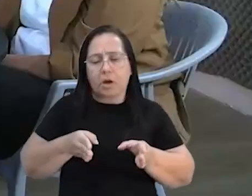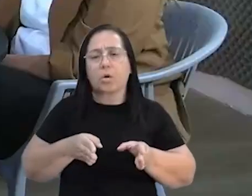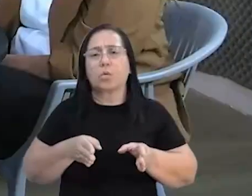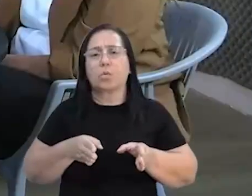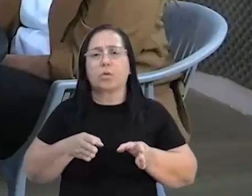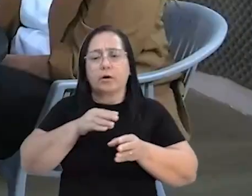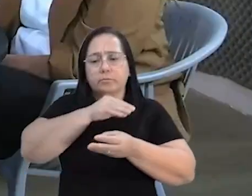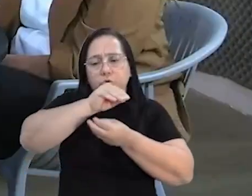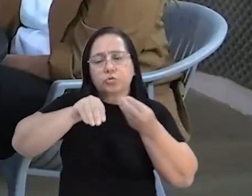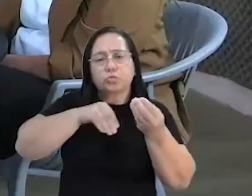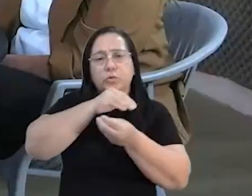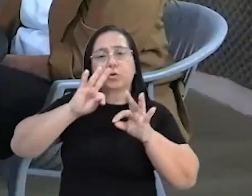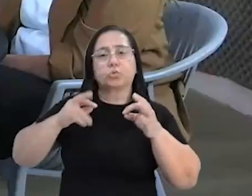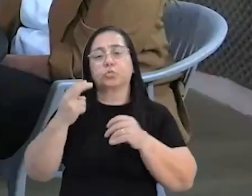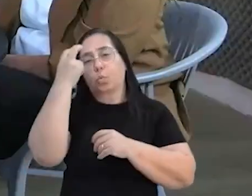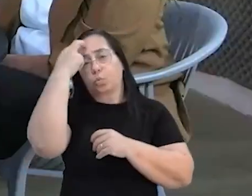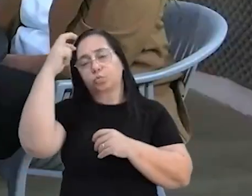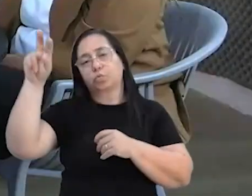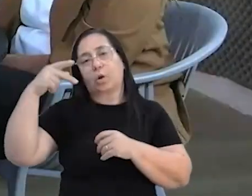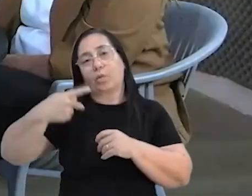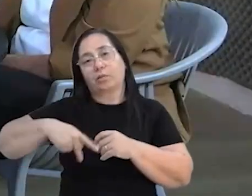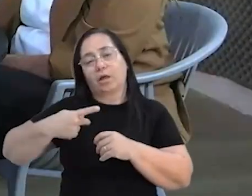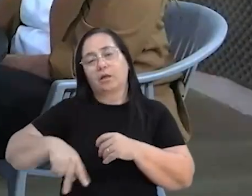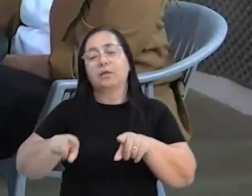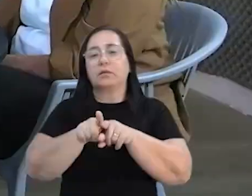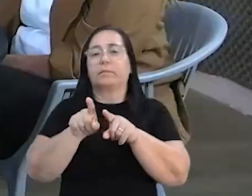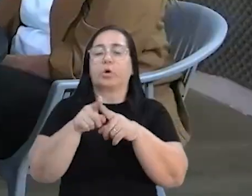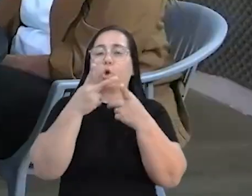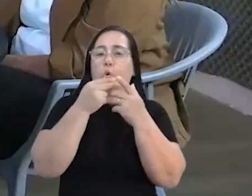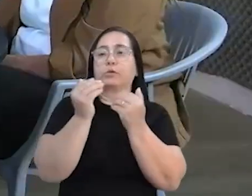é de cultural daqui,